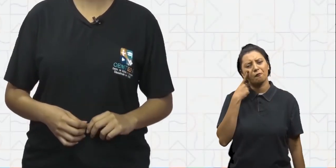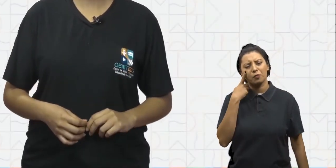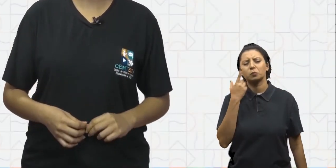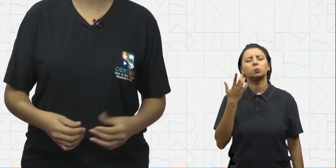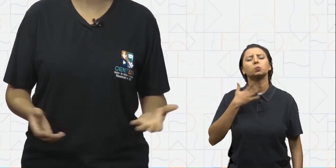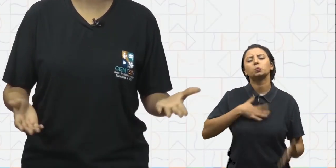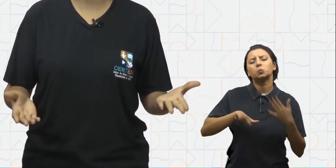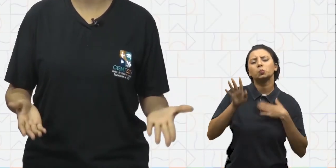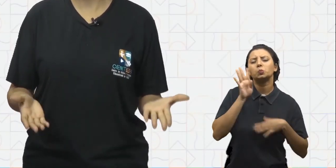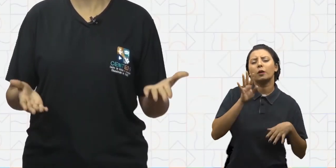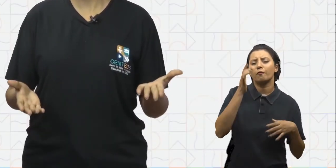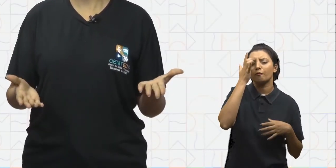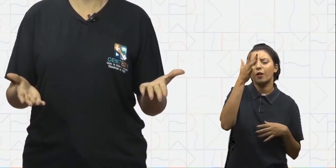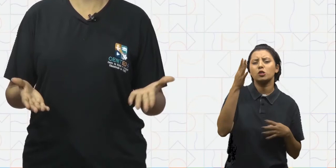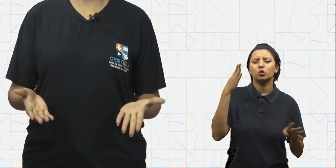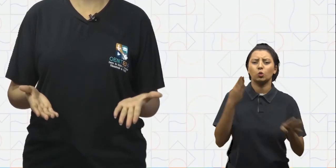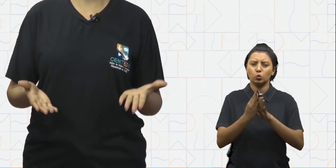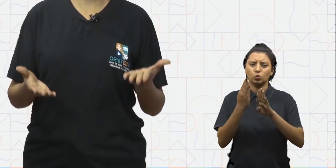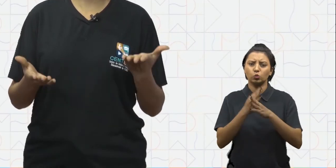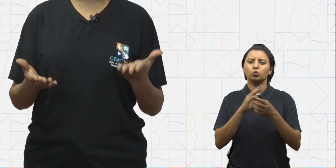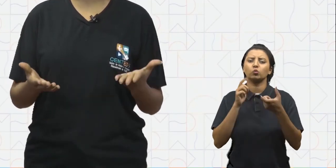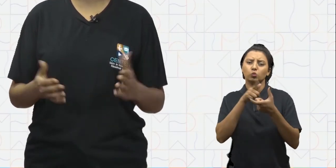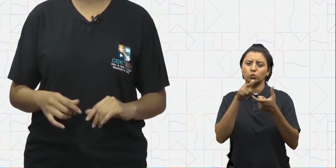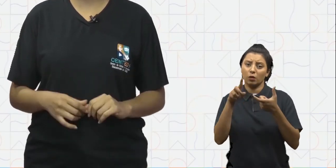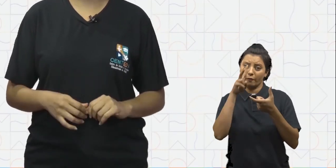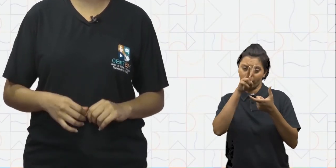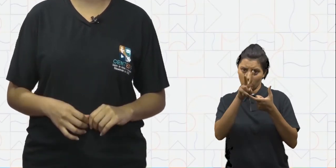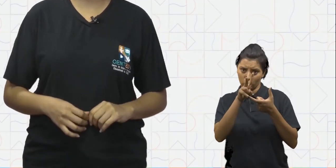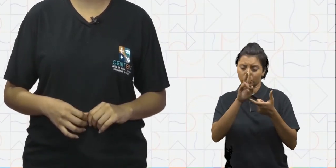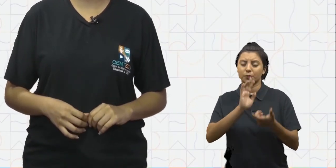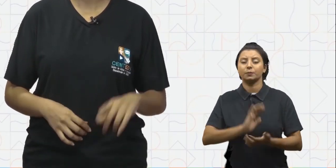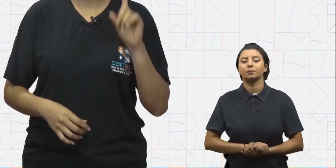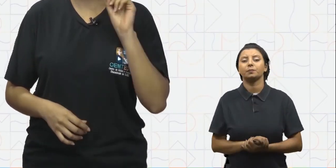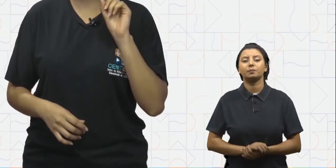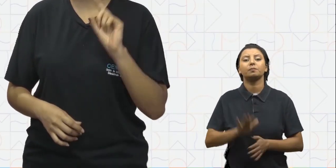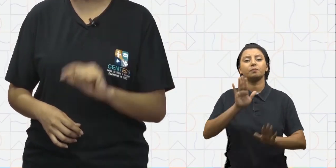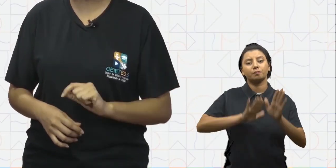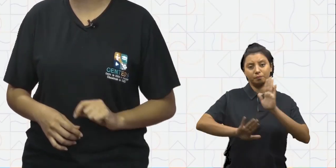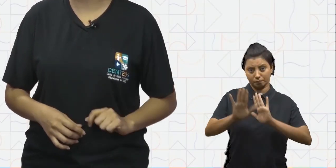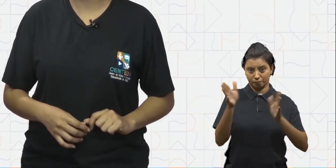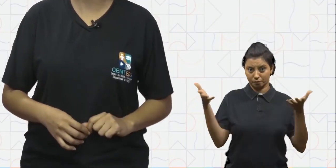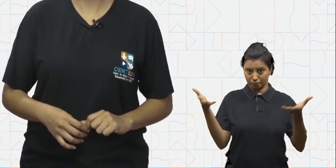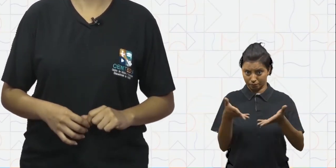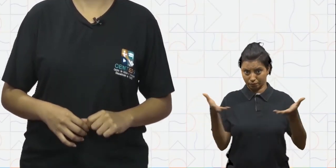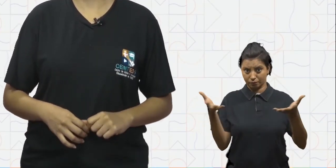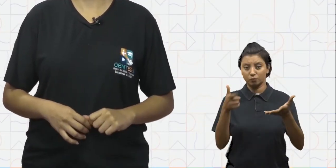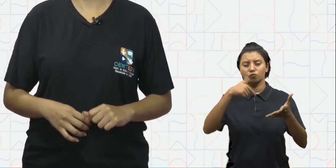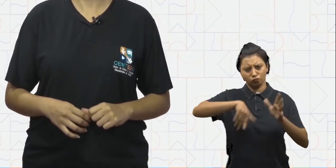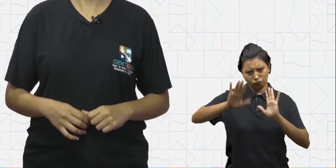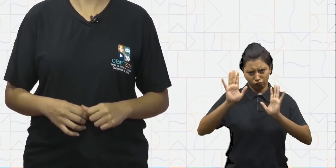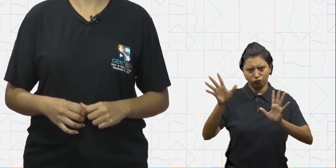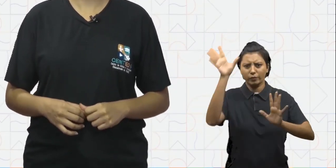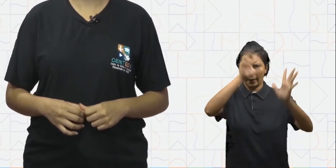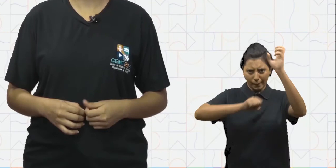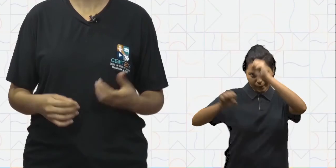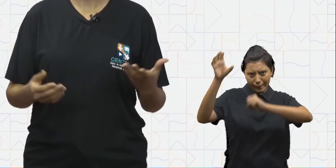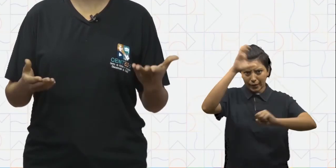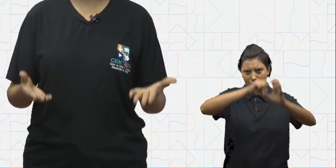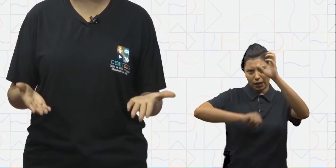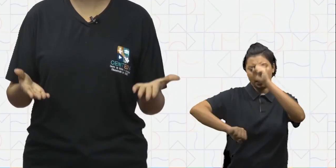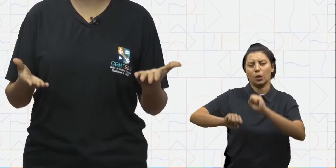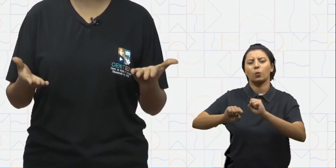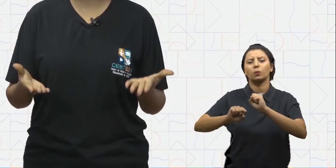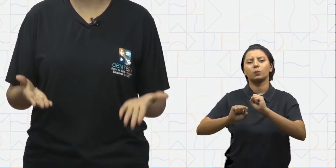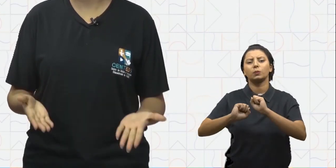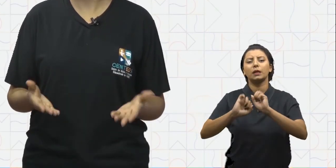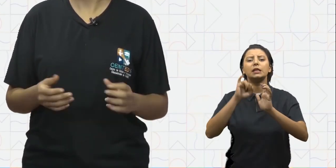foi tranquilo identificar a sílaba tônica das palavras não acentuadas? Mas agora que você aprendeu sobre sílaba tônica, que